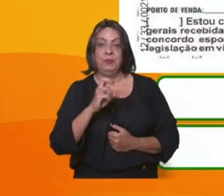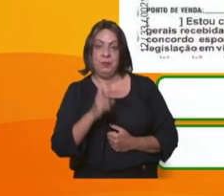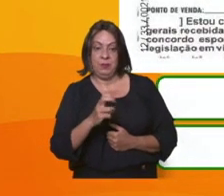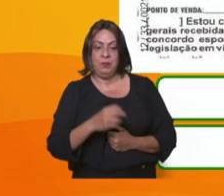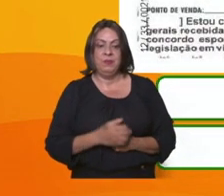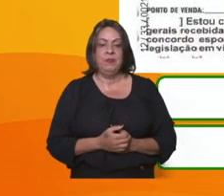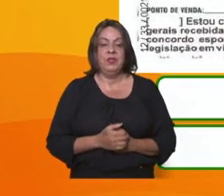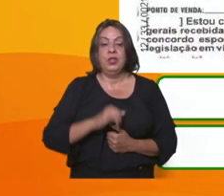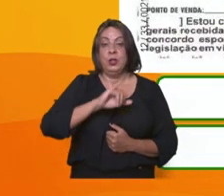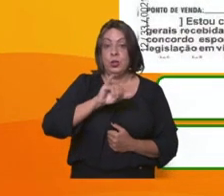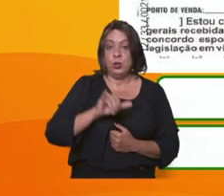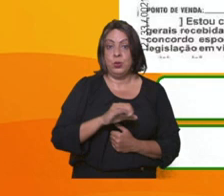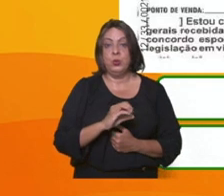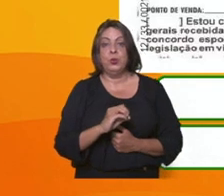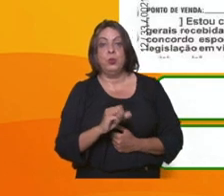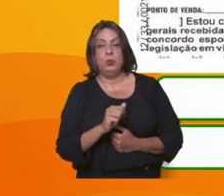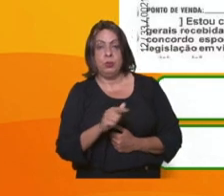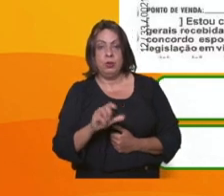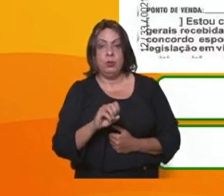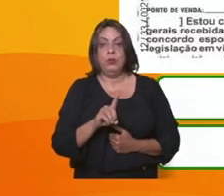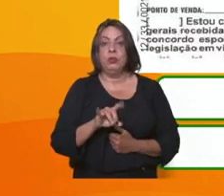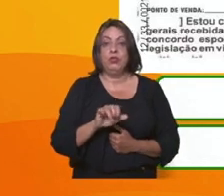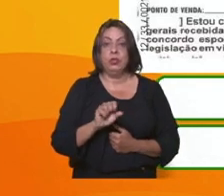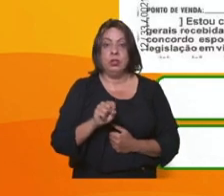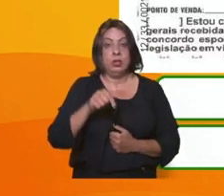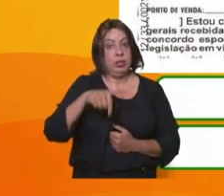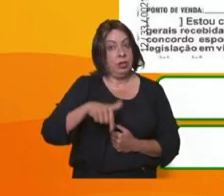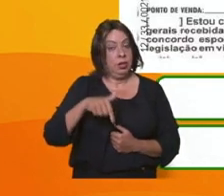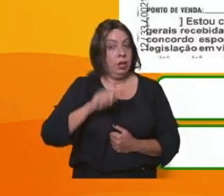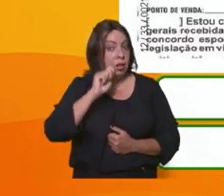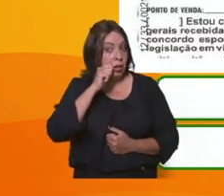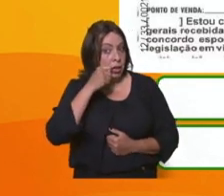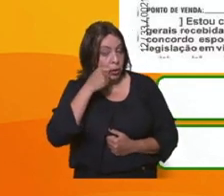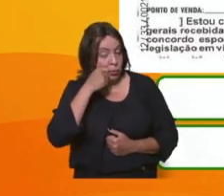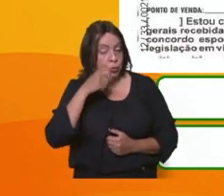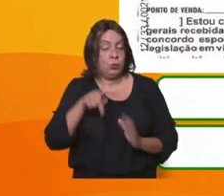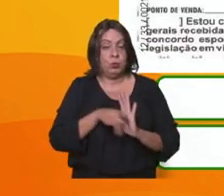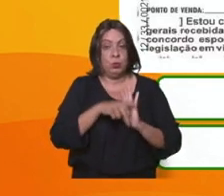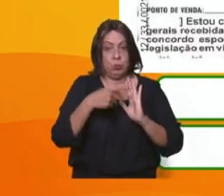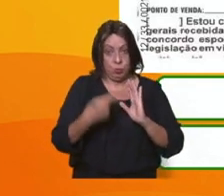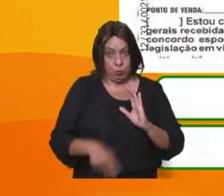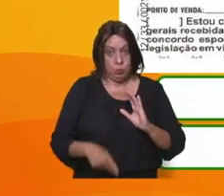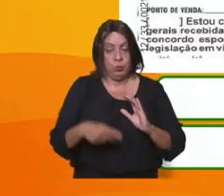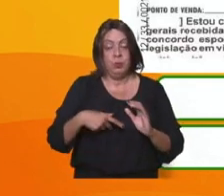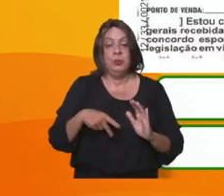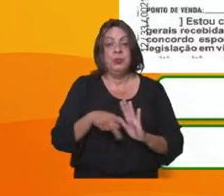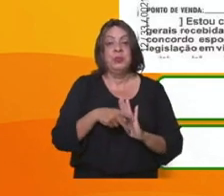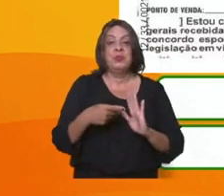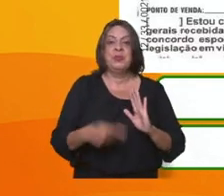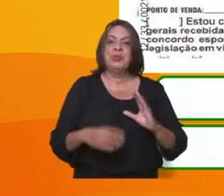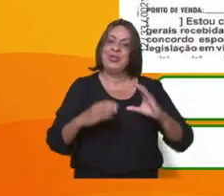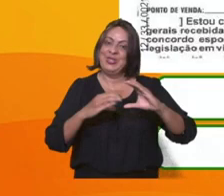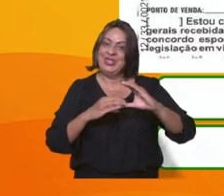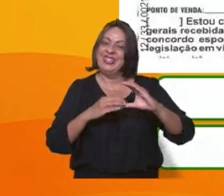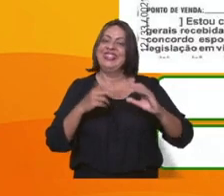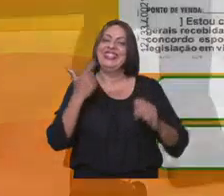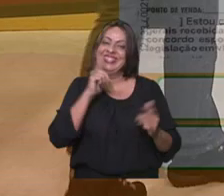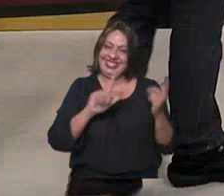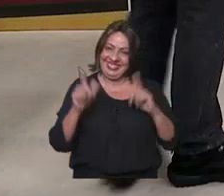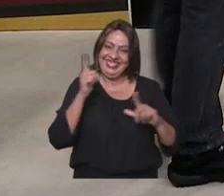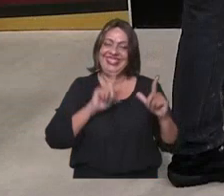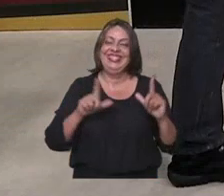160405. Alô, João Dias Alves Pereira, de Aracaju, no bairro Coroa do Meio, adquiriu na Frutaria Silva